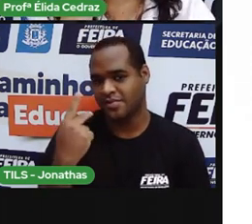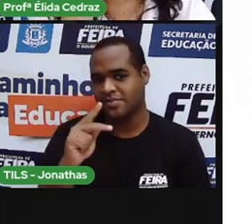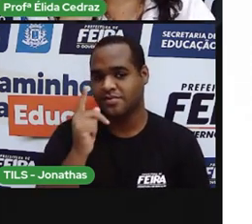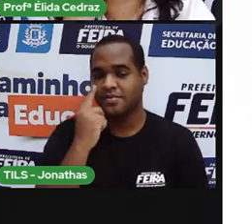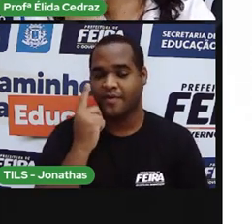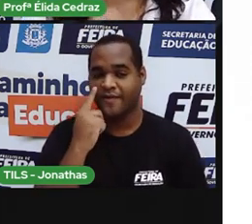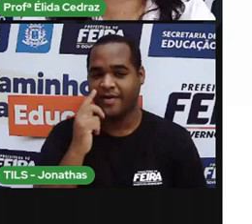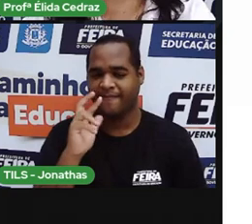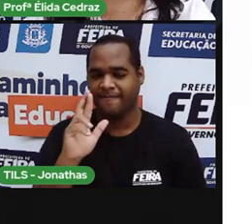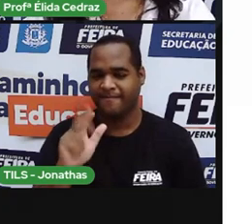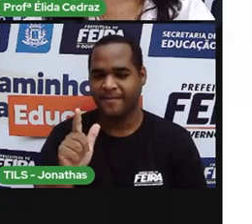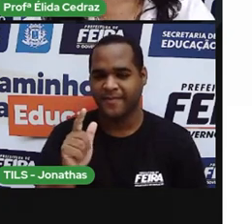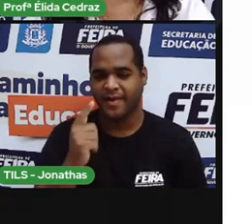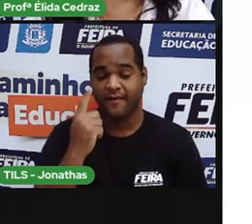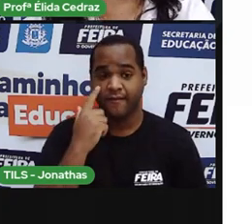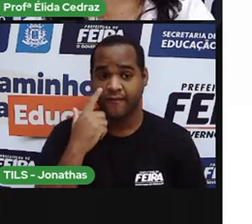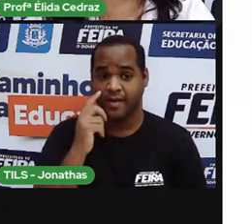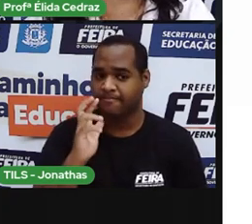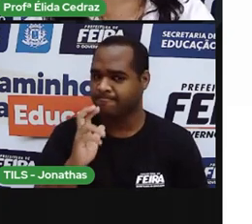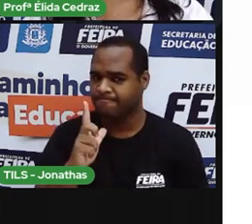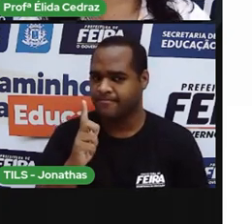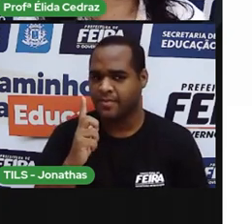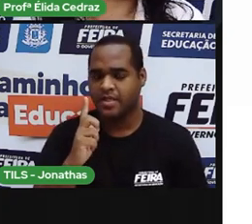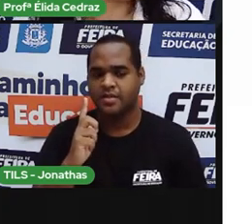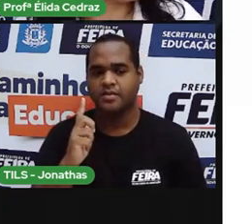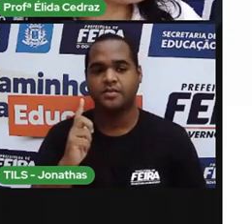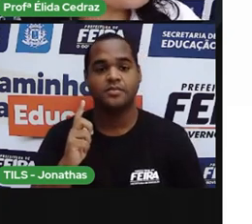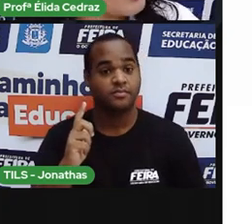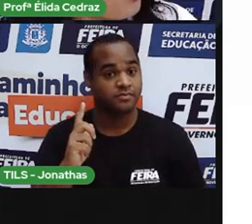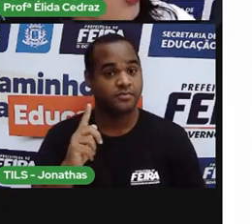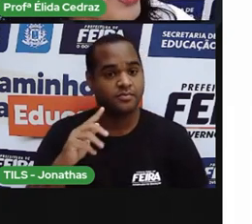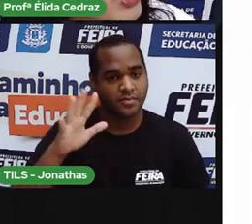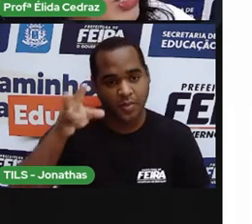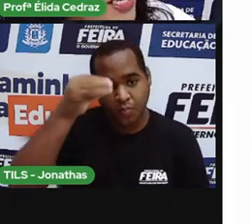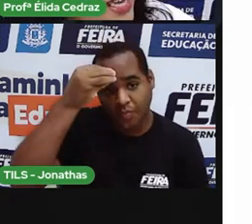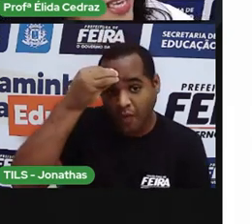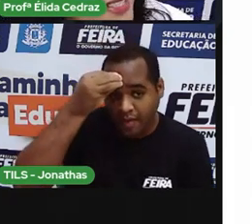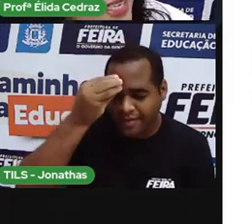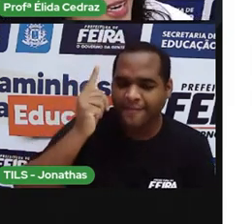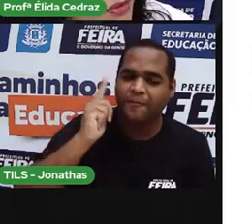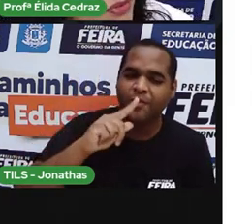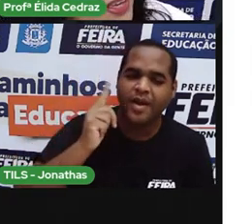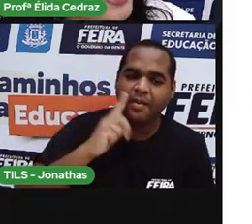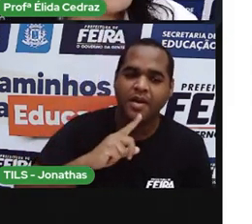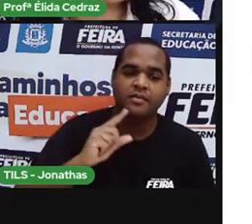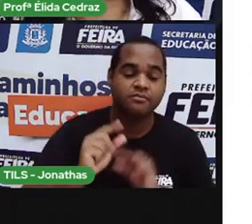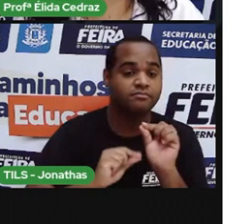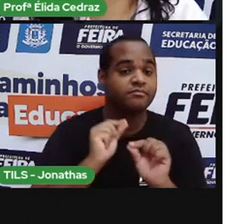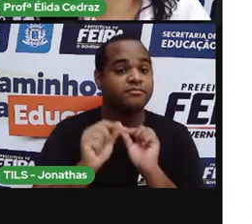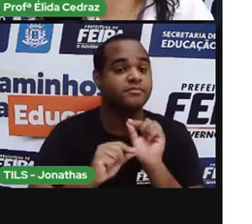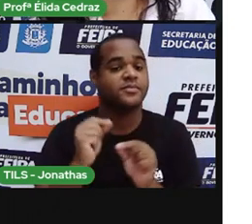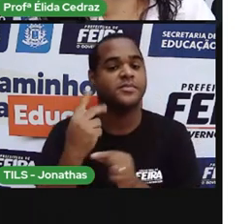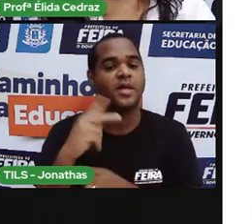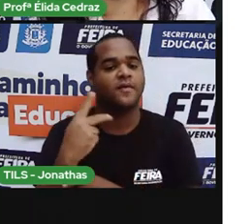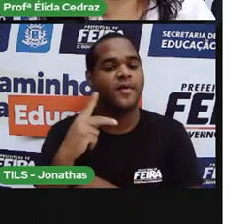cantiga de roda é fácil de memorizar. Mas na hora de escrever,